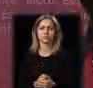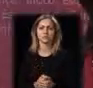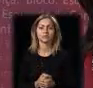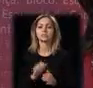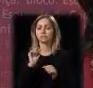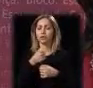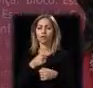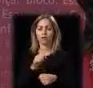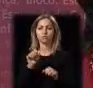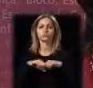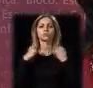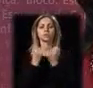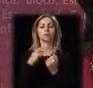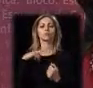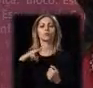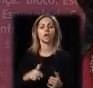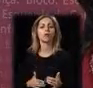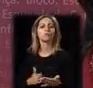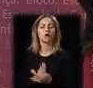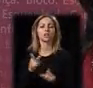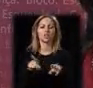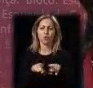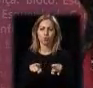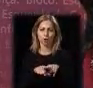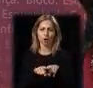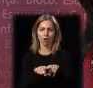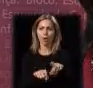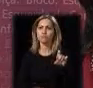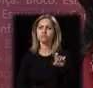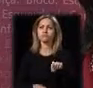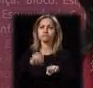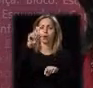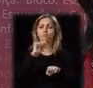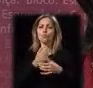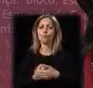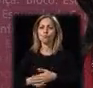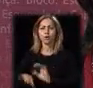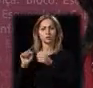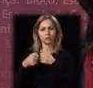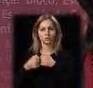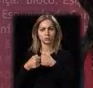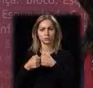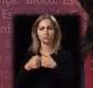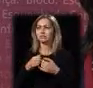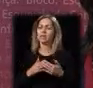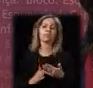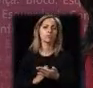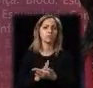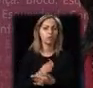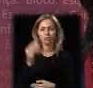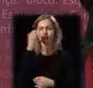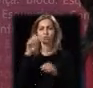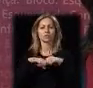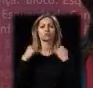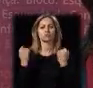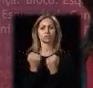Queremos ou não que a sociedade portuguesa se mantenha na mesma, que se mantenha esta taxa elevada de aborto clandestino, que se mantenha esta